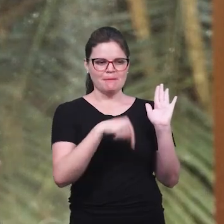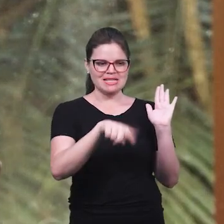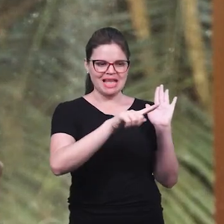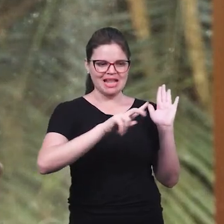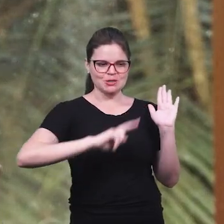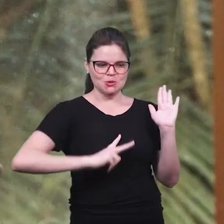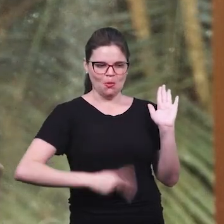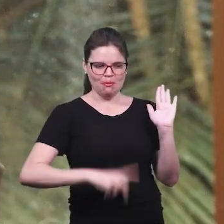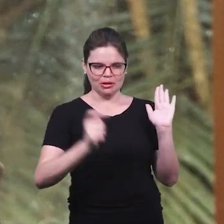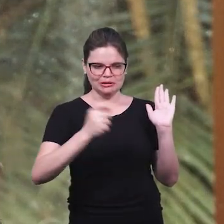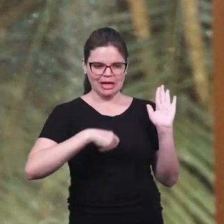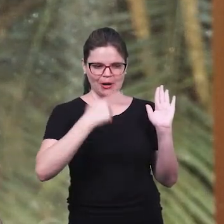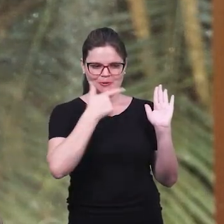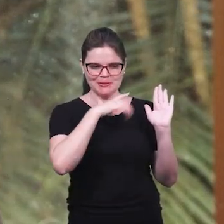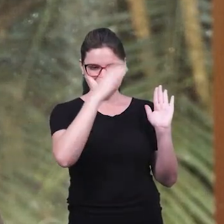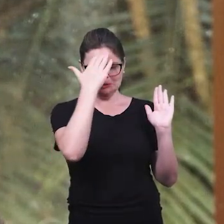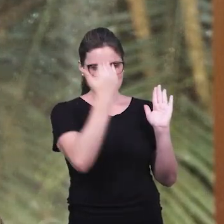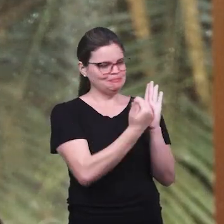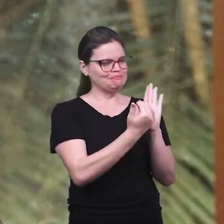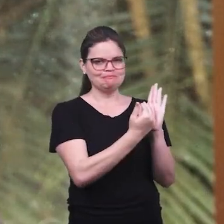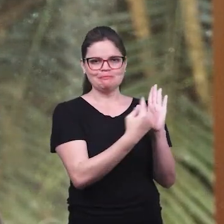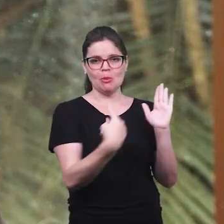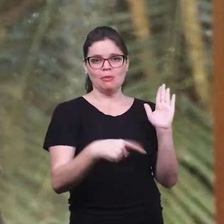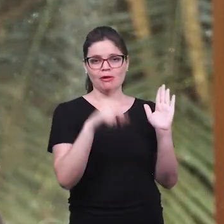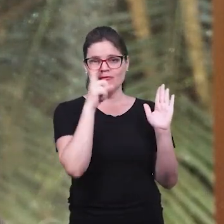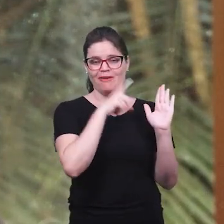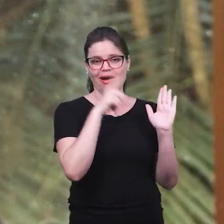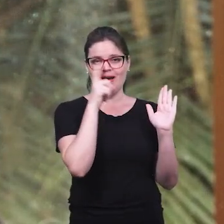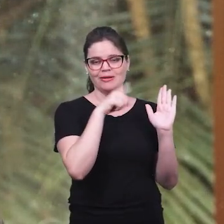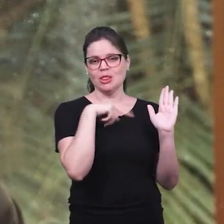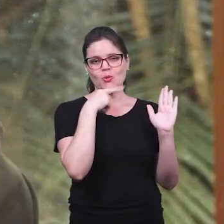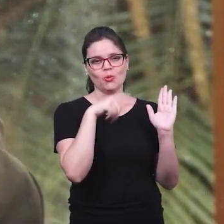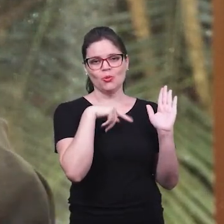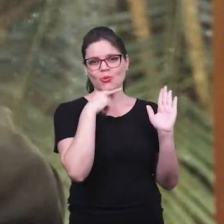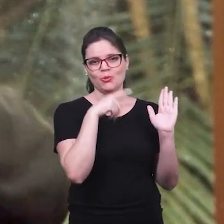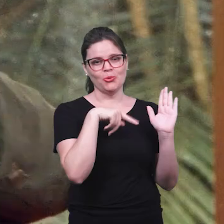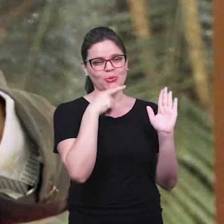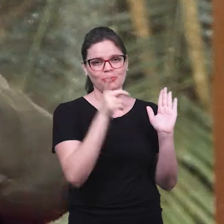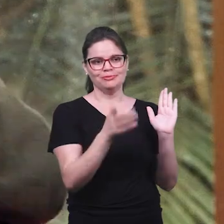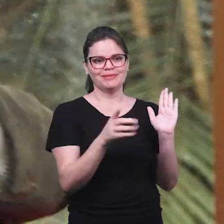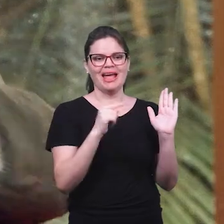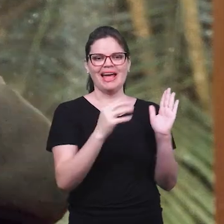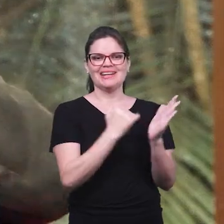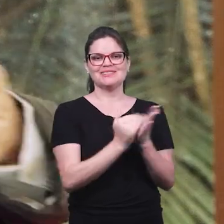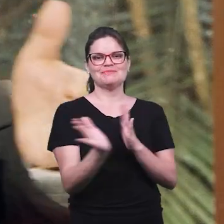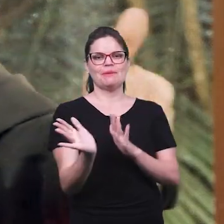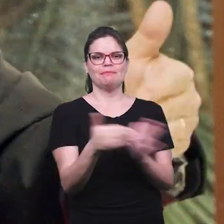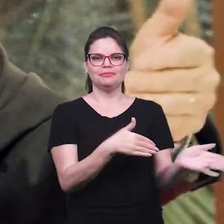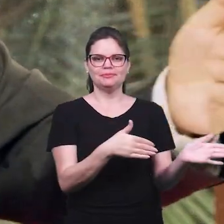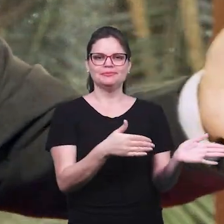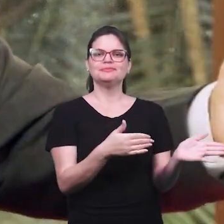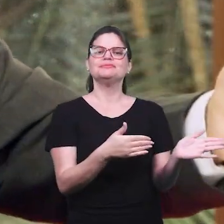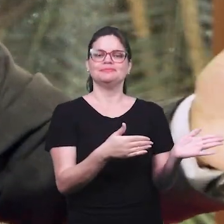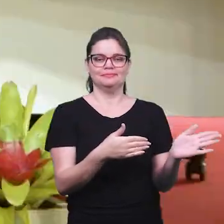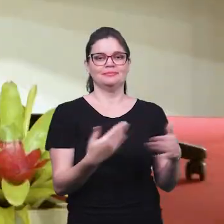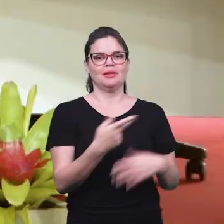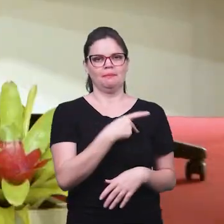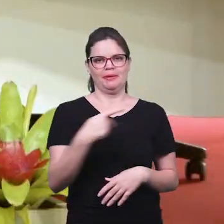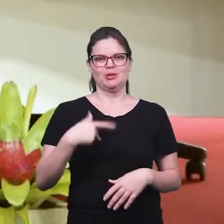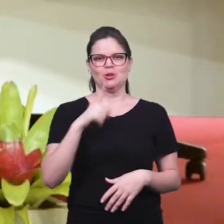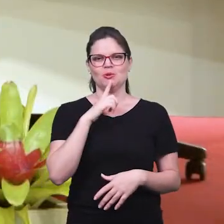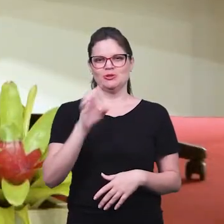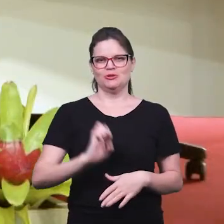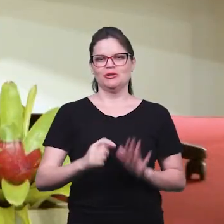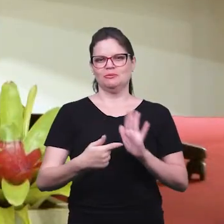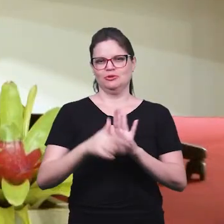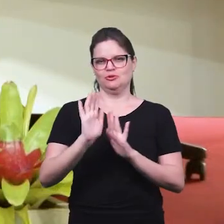capacidade deles de andar na presença de Deus segundo esses mandamentos. E eles começaram a se desviar. O pastor Luiz Eugênio